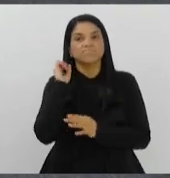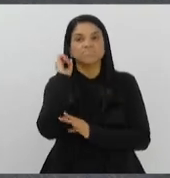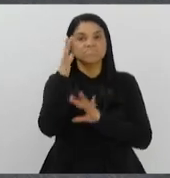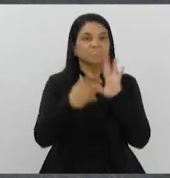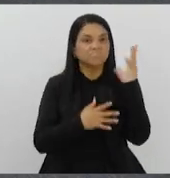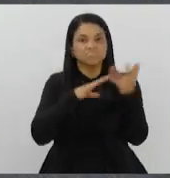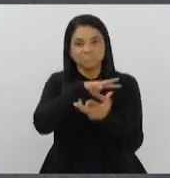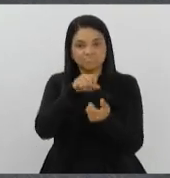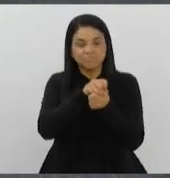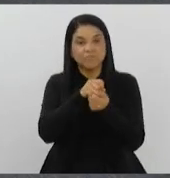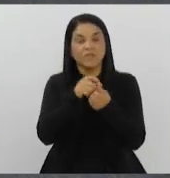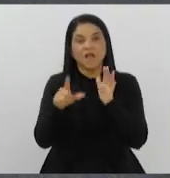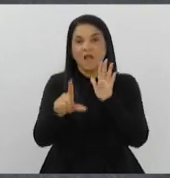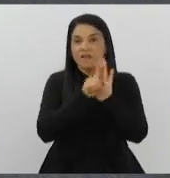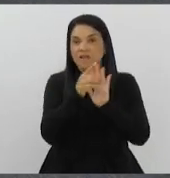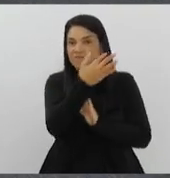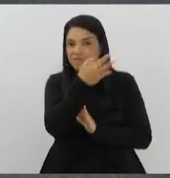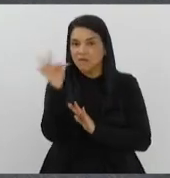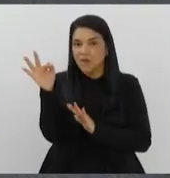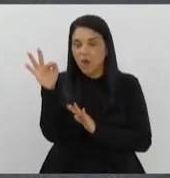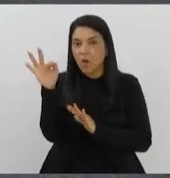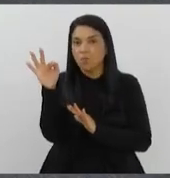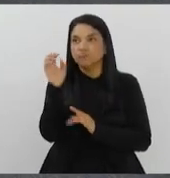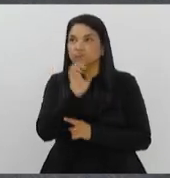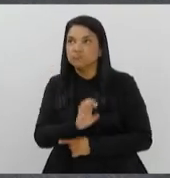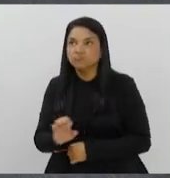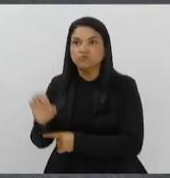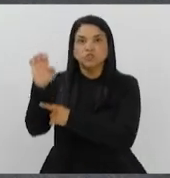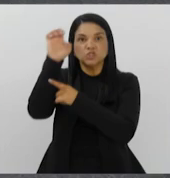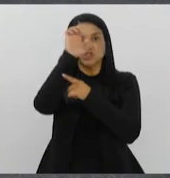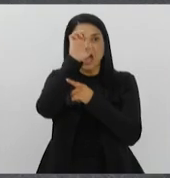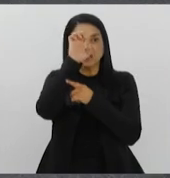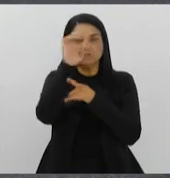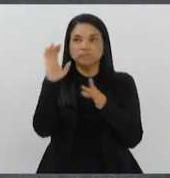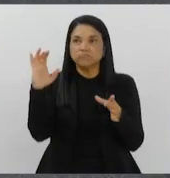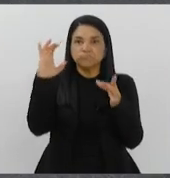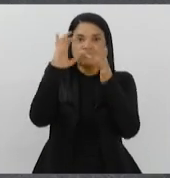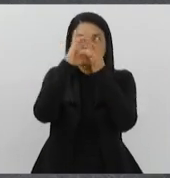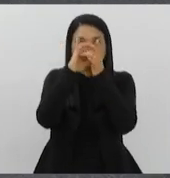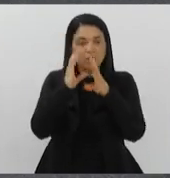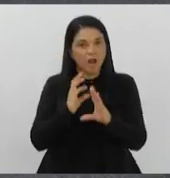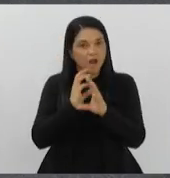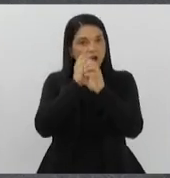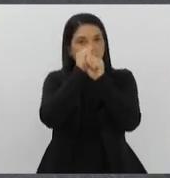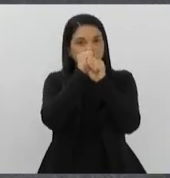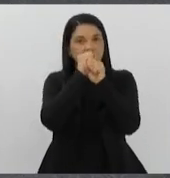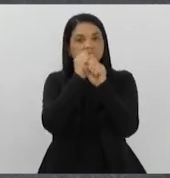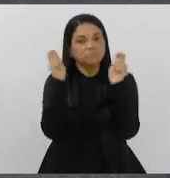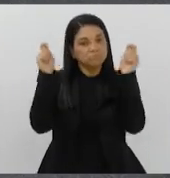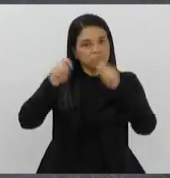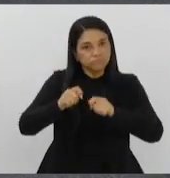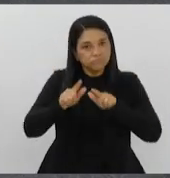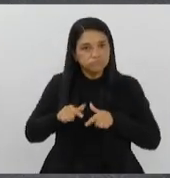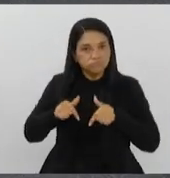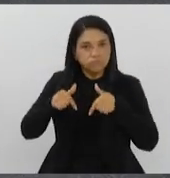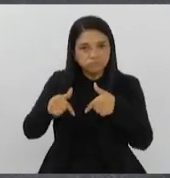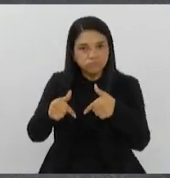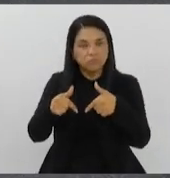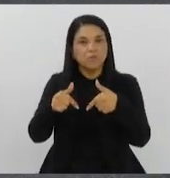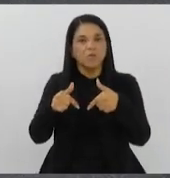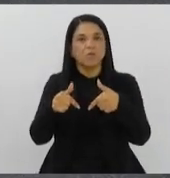legislação federal é o mínimo e os estados podem se somar fazendo mais, ou os estados poderiam levar a um cenário